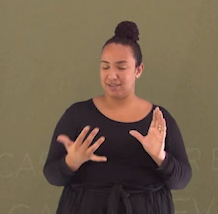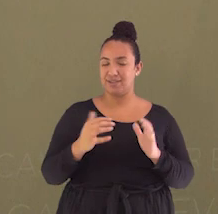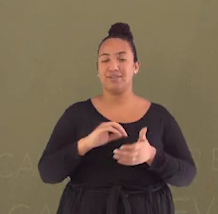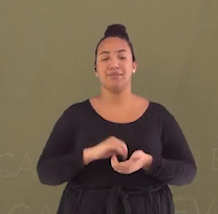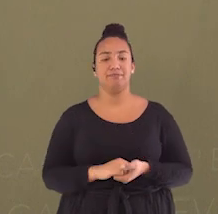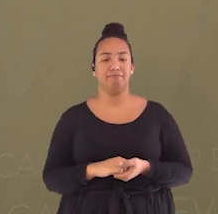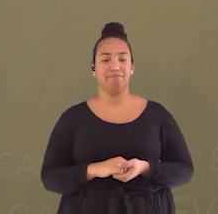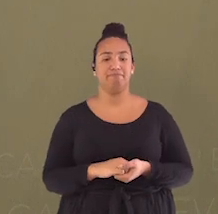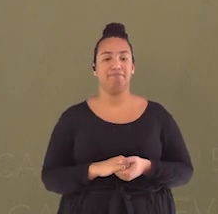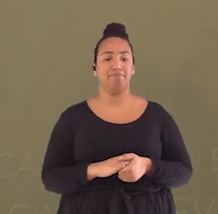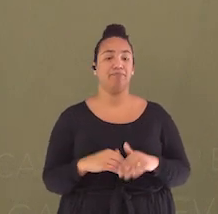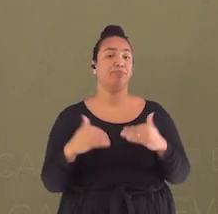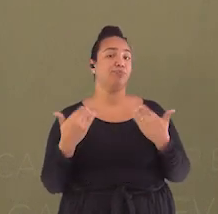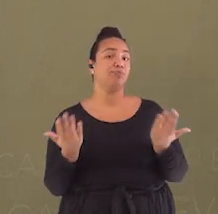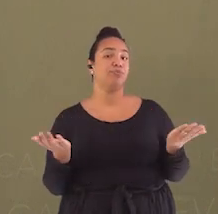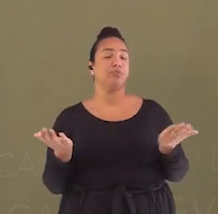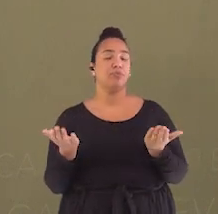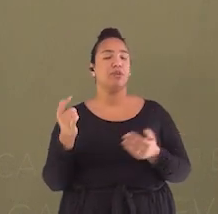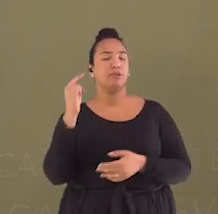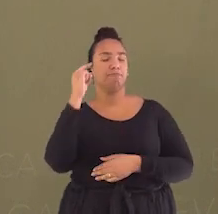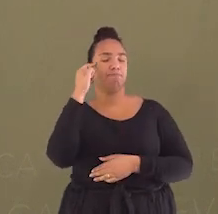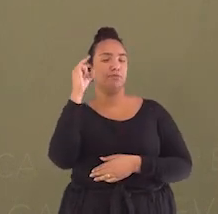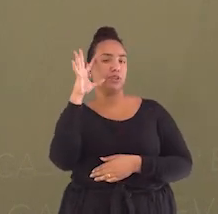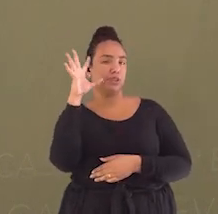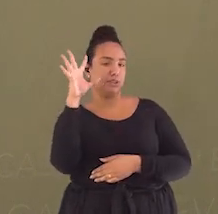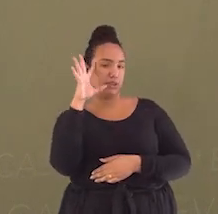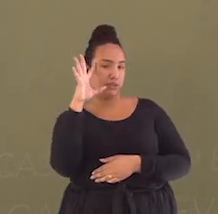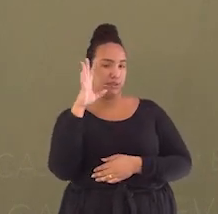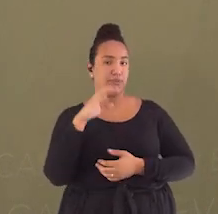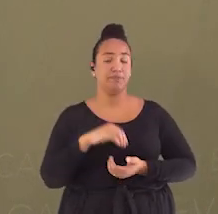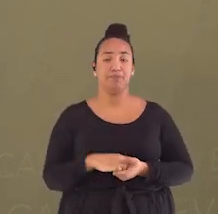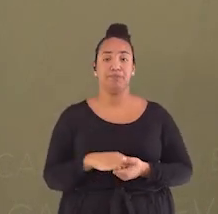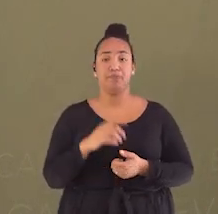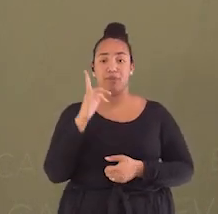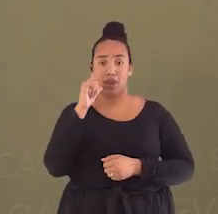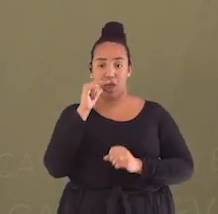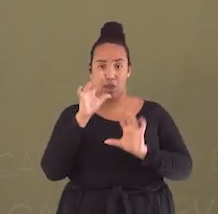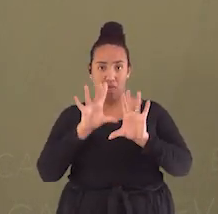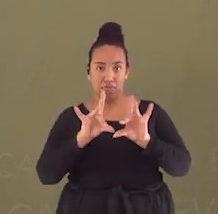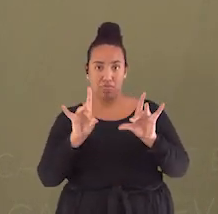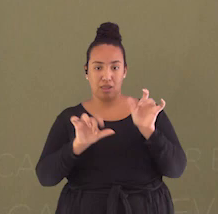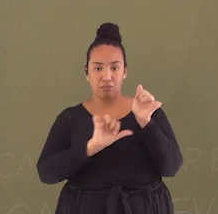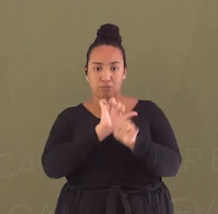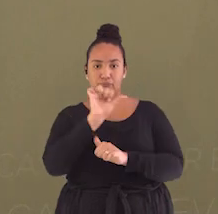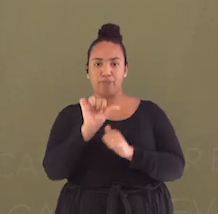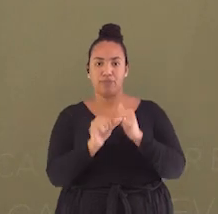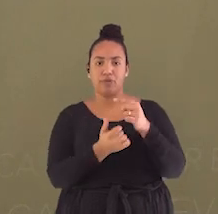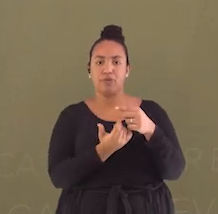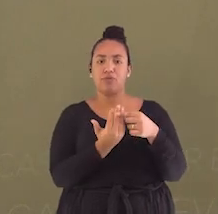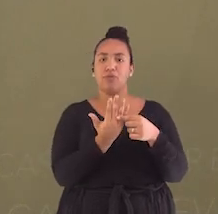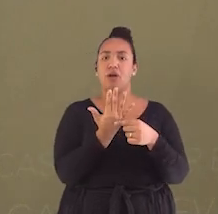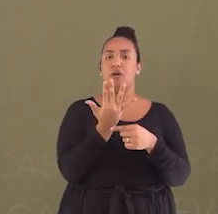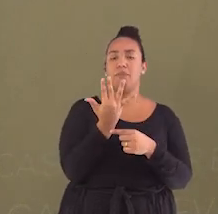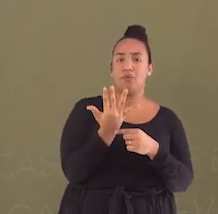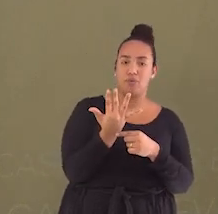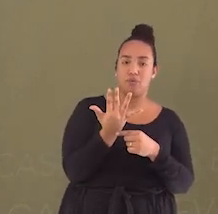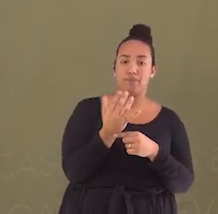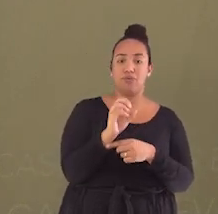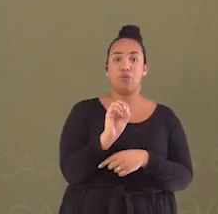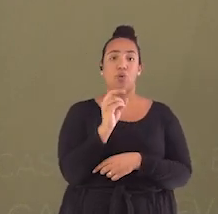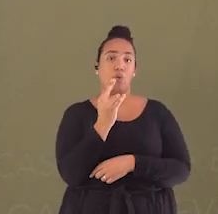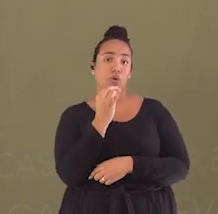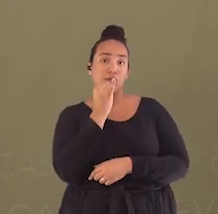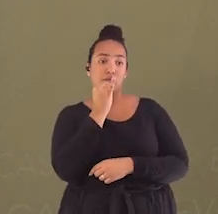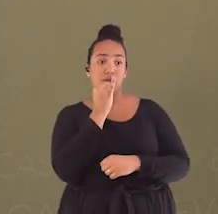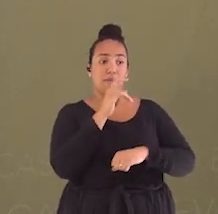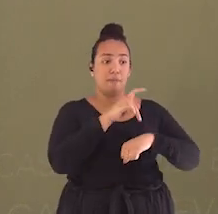Então, muito bem, pense comigo. Quando a água líquida se torna vapor, digo que ela, ou quando o